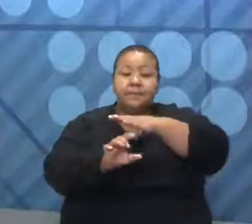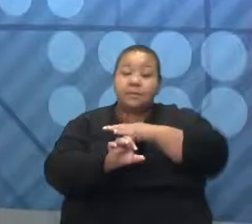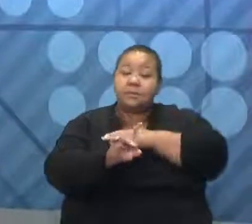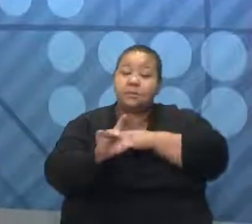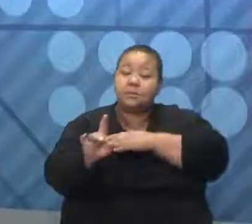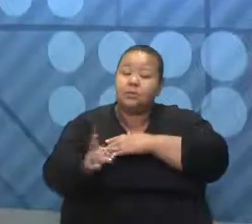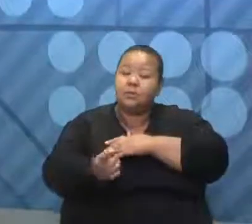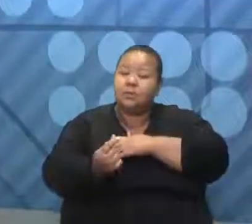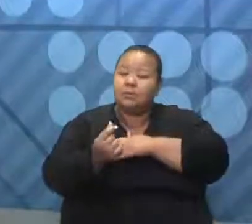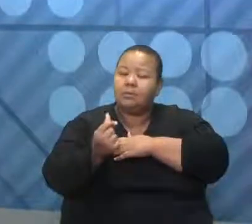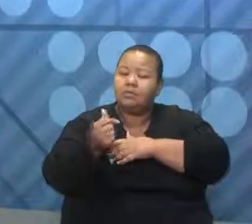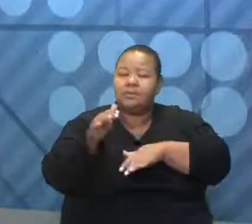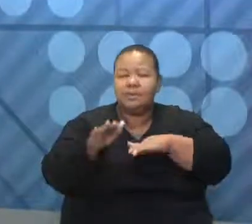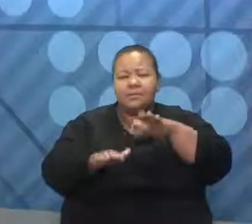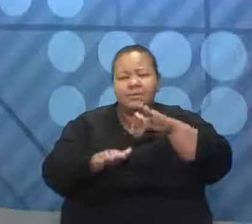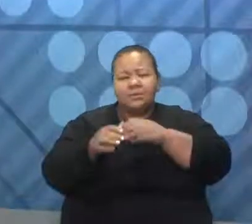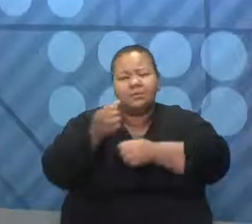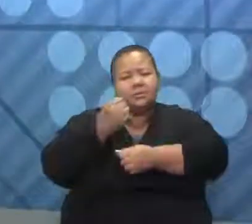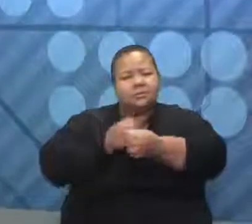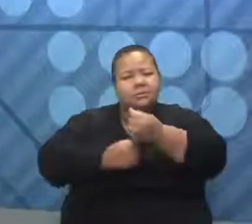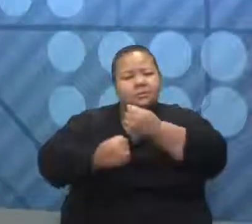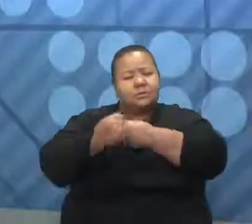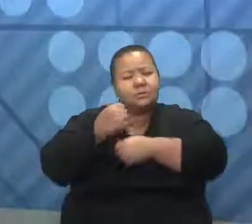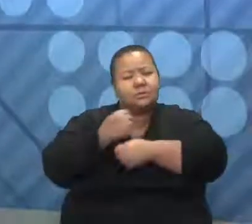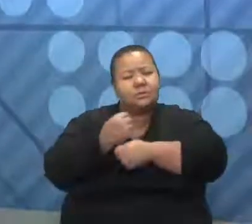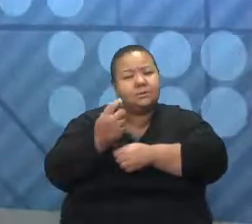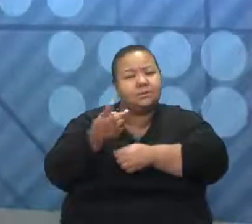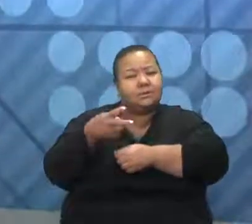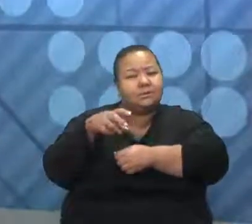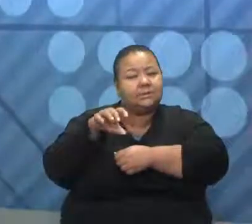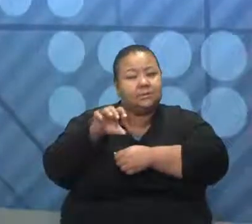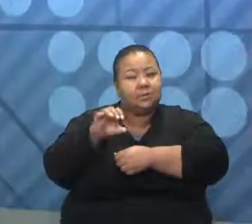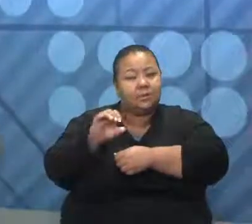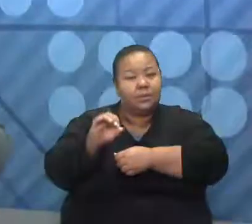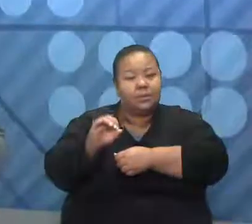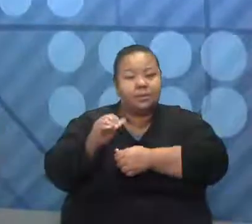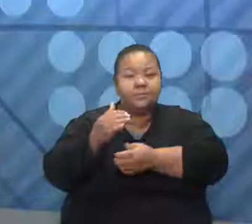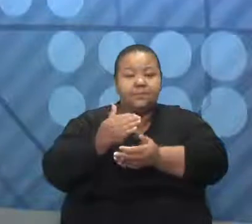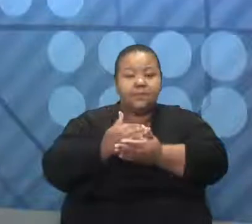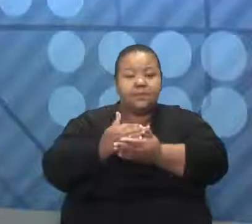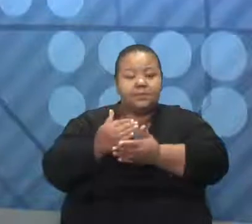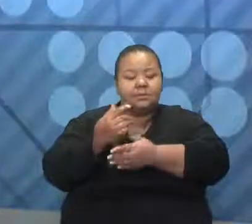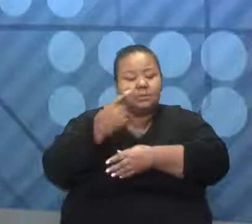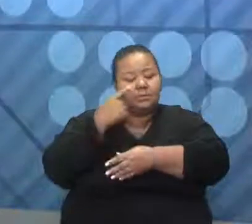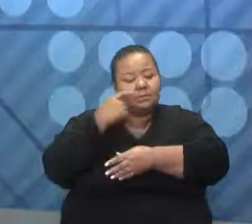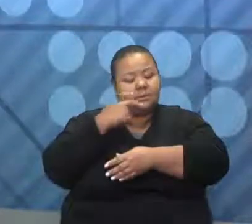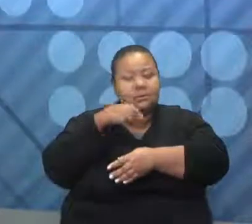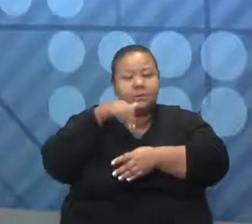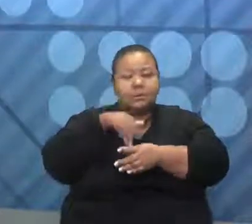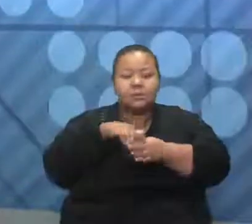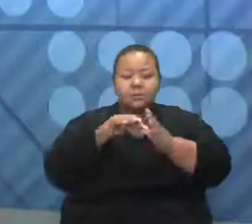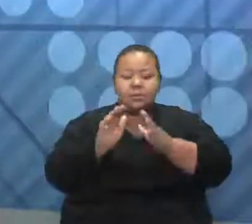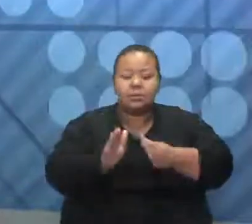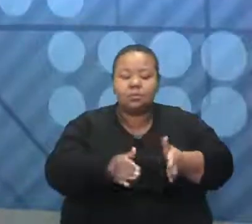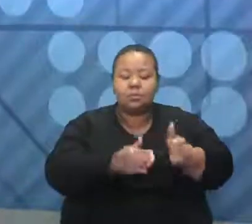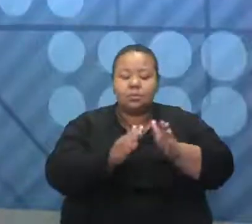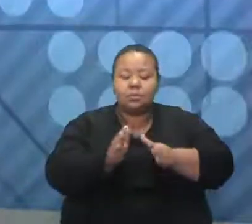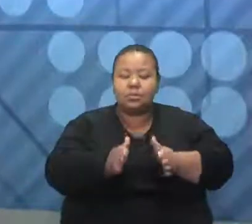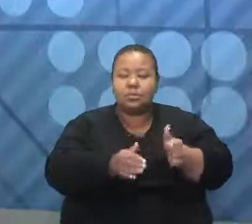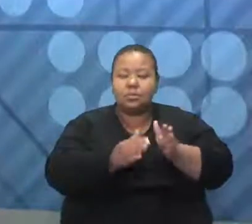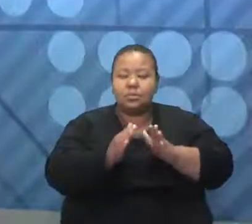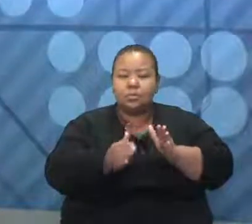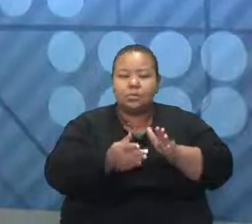lá por volta da década de 50. Demi olhou, começou a analisar os indicadores no campo da produtividade, relacionado diretamente